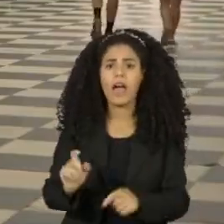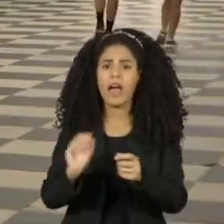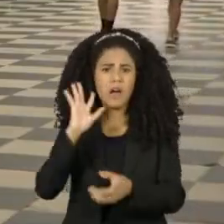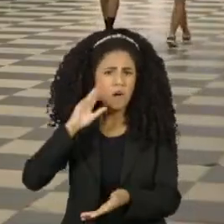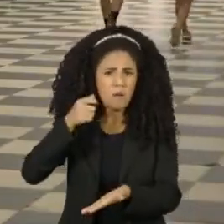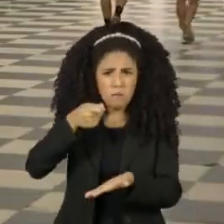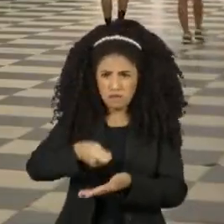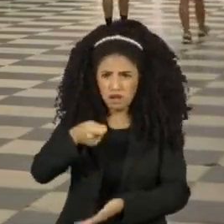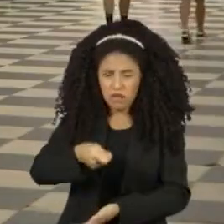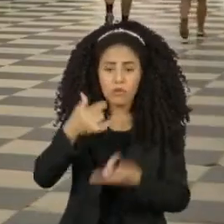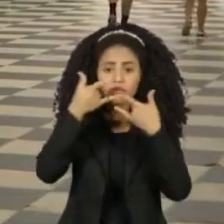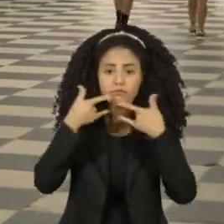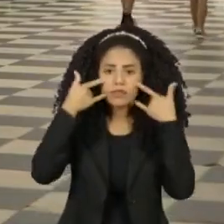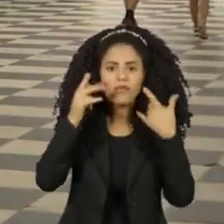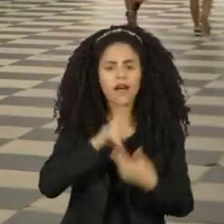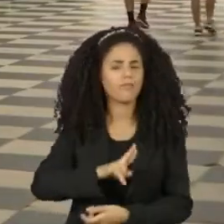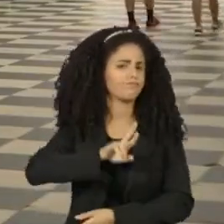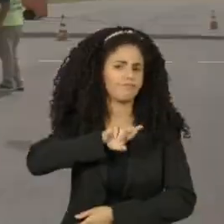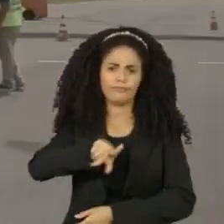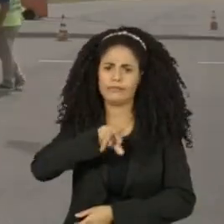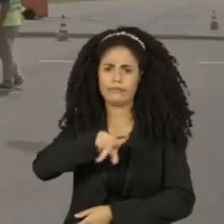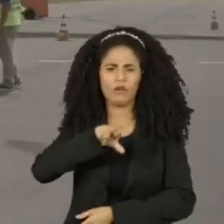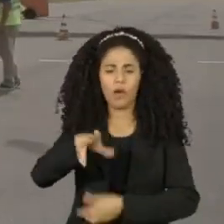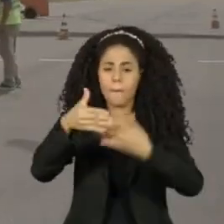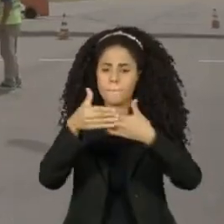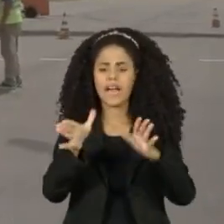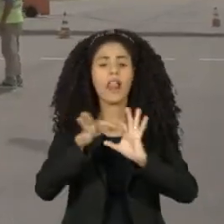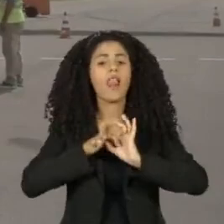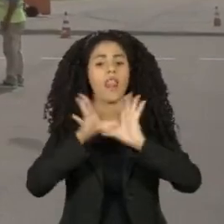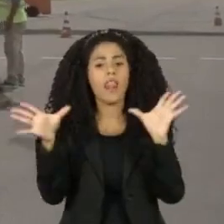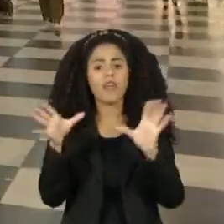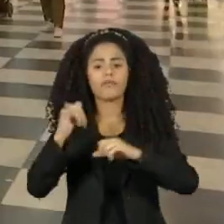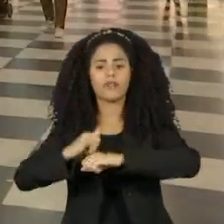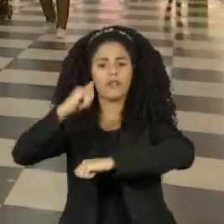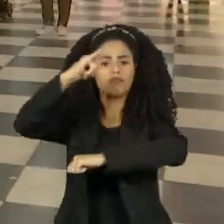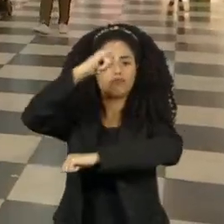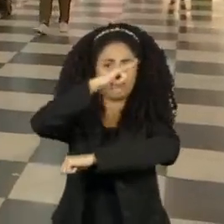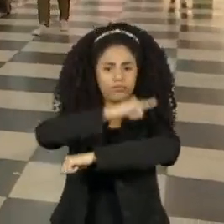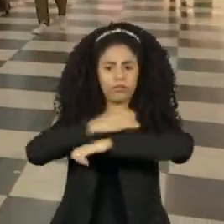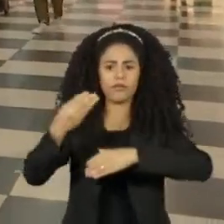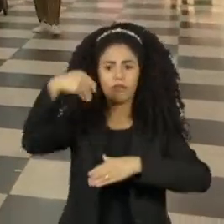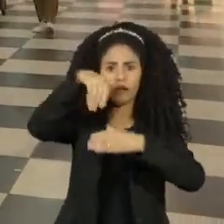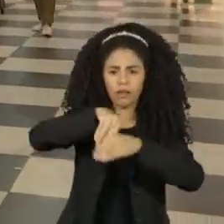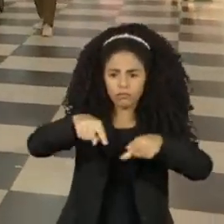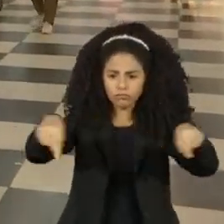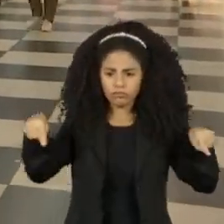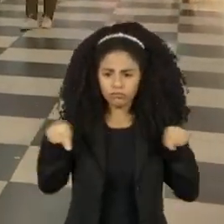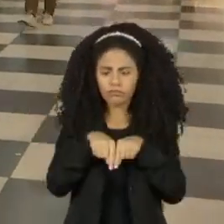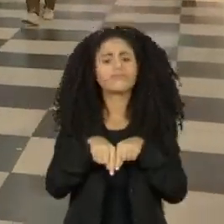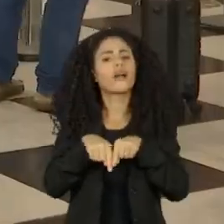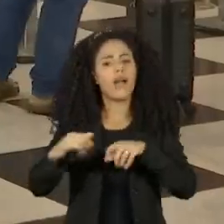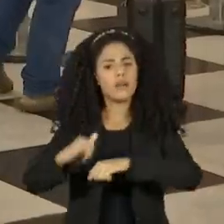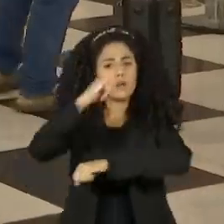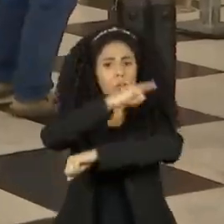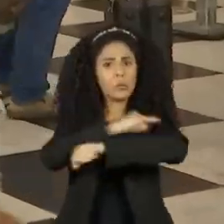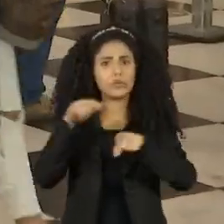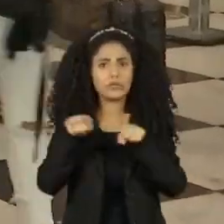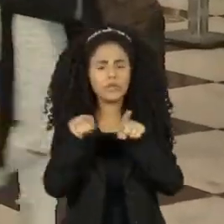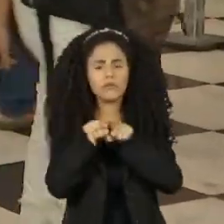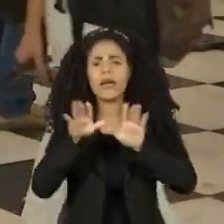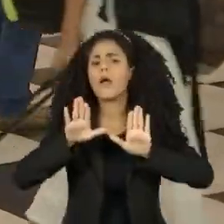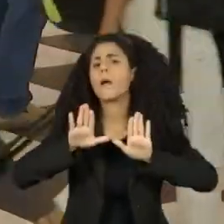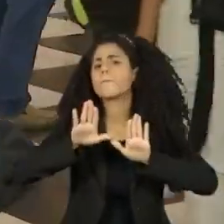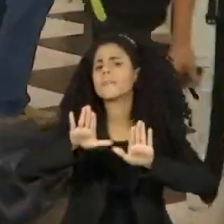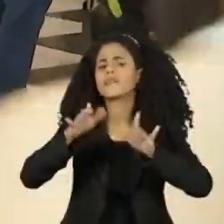mais obrigatório o uso de máscara em ambientes restritos, como aviões e áreas internas dos terminais. Mas o